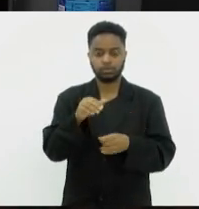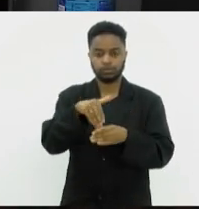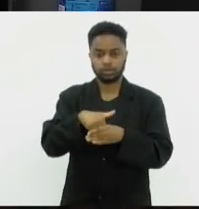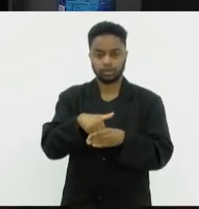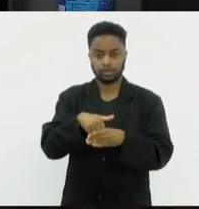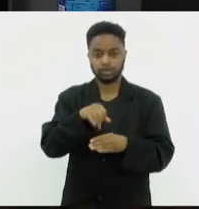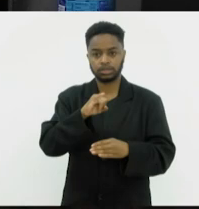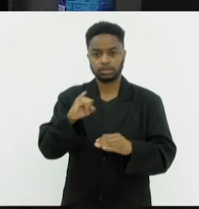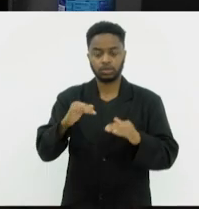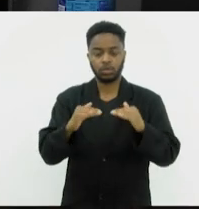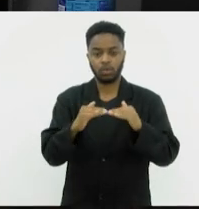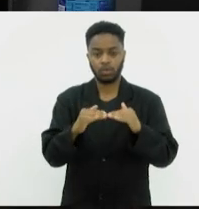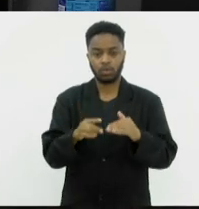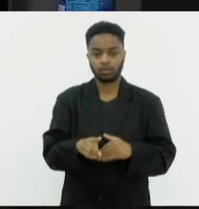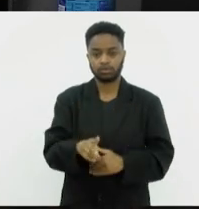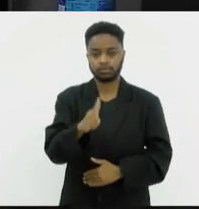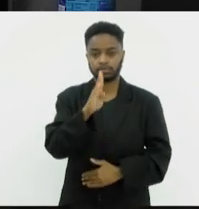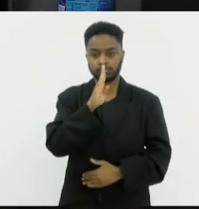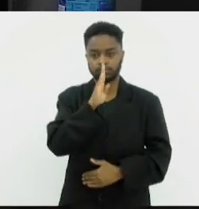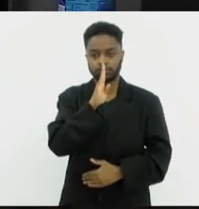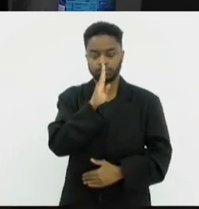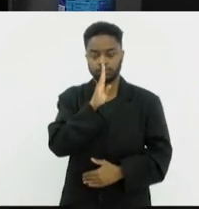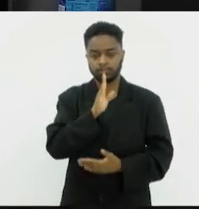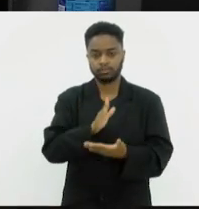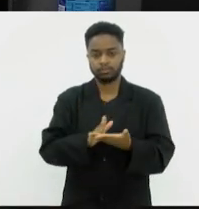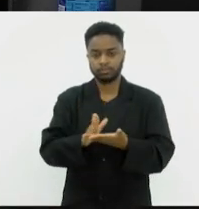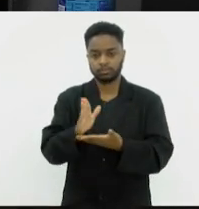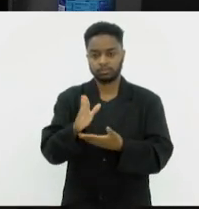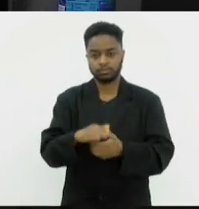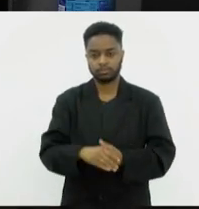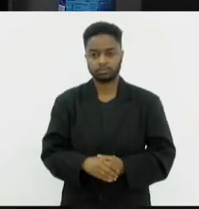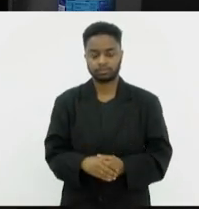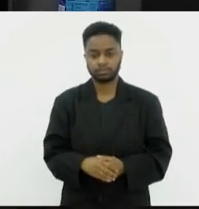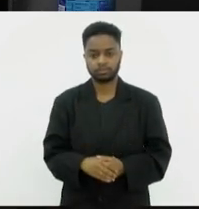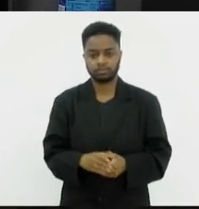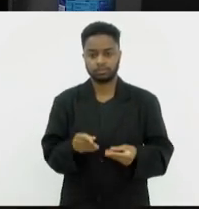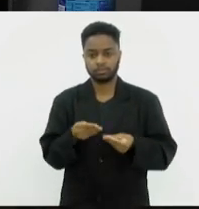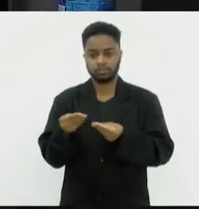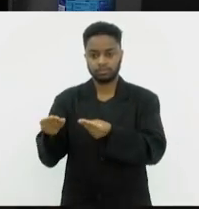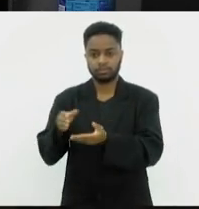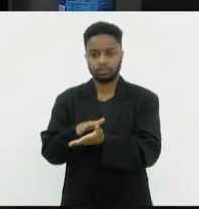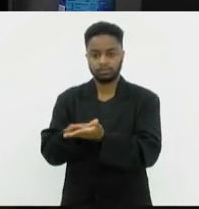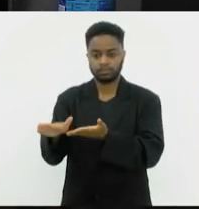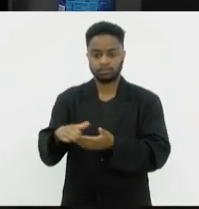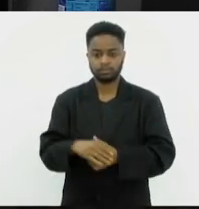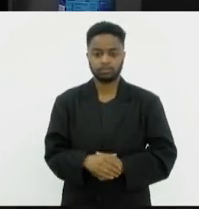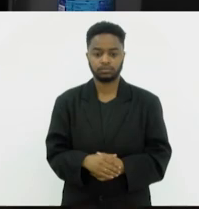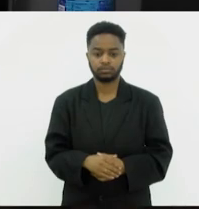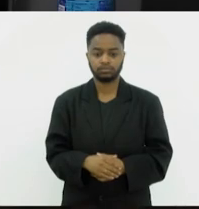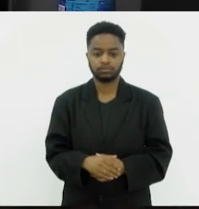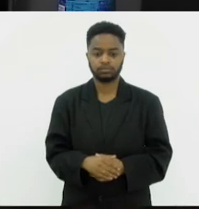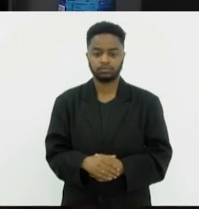votação. Senhores que aprovam, permaneçam como estão, aprovado. Vá à publicação.